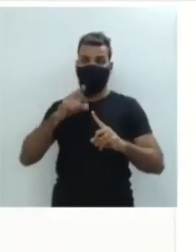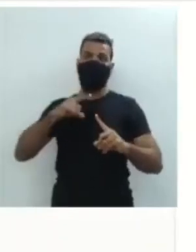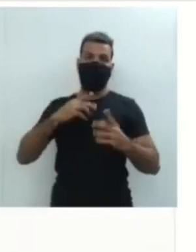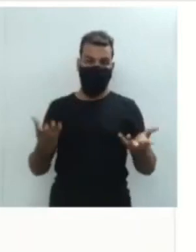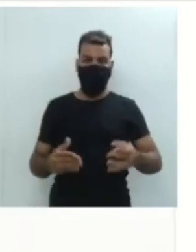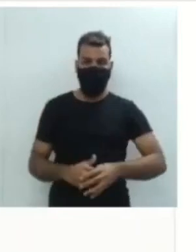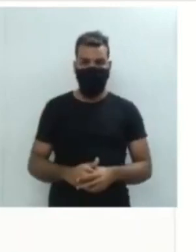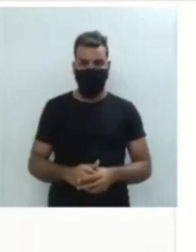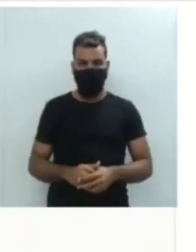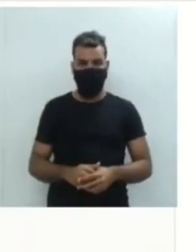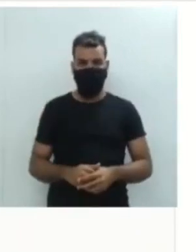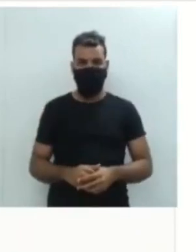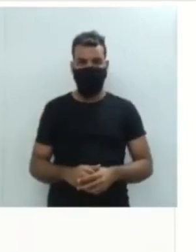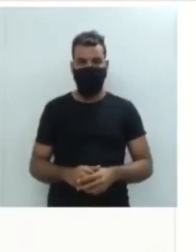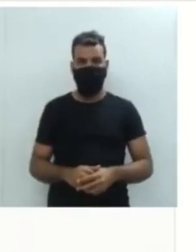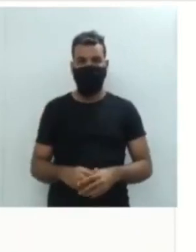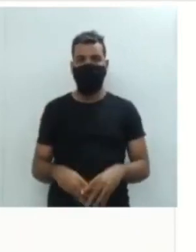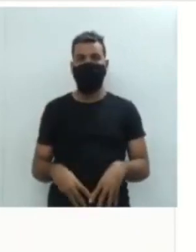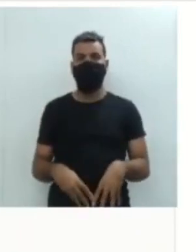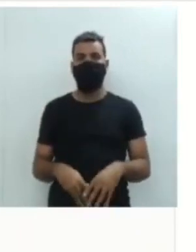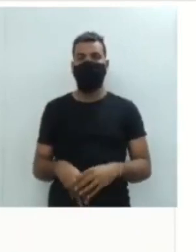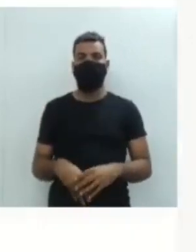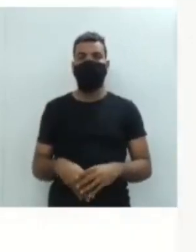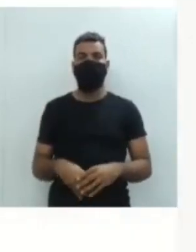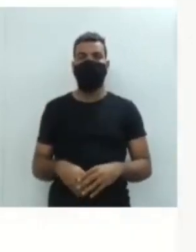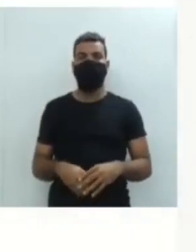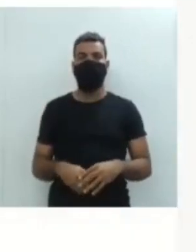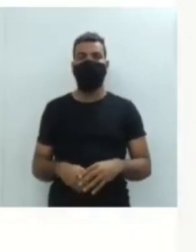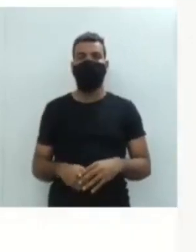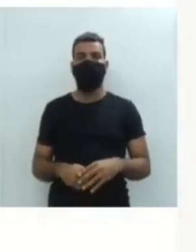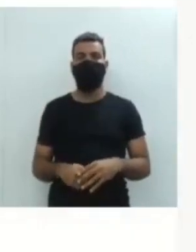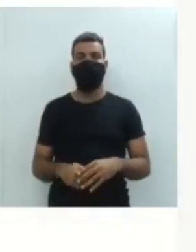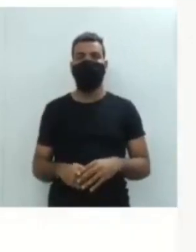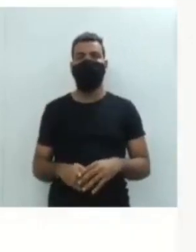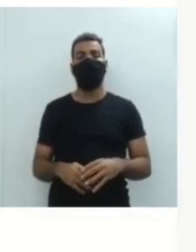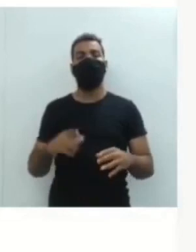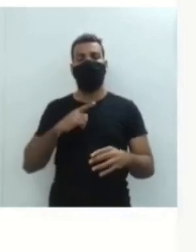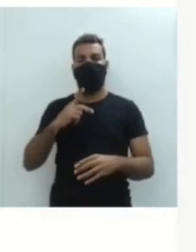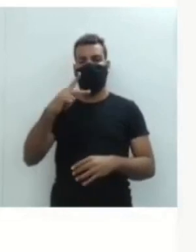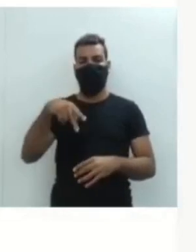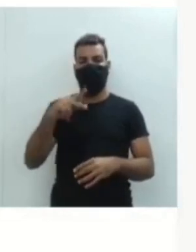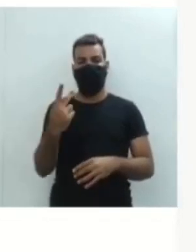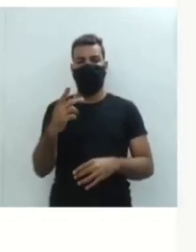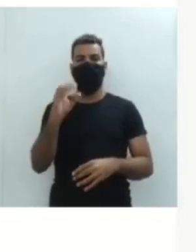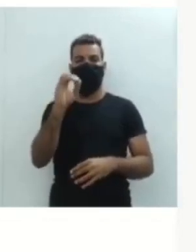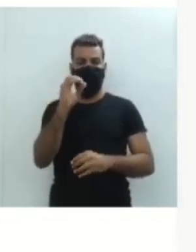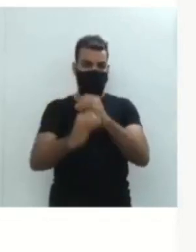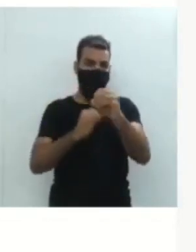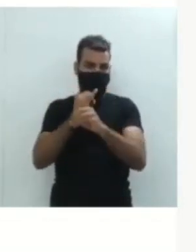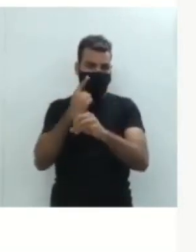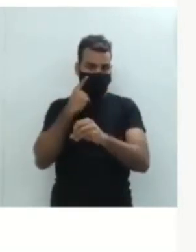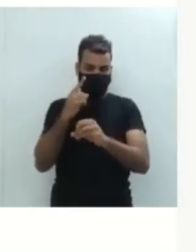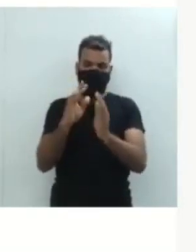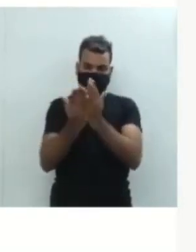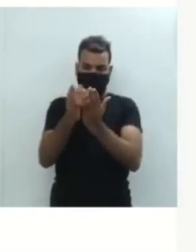ter nós novamente estamos utilizando o nosso compilador PHP online que tem